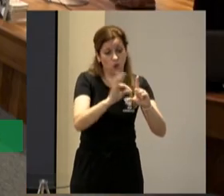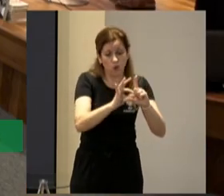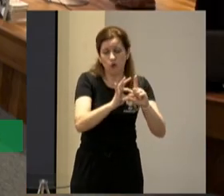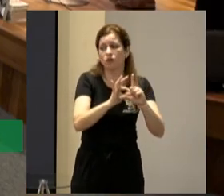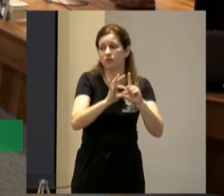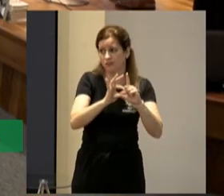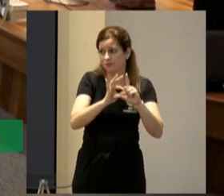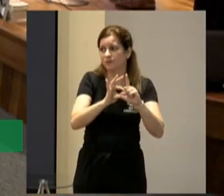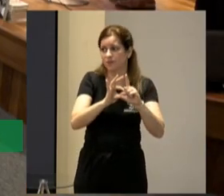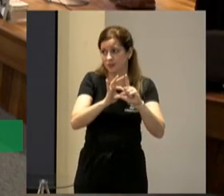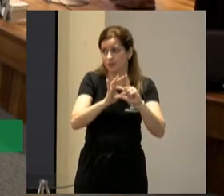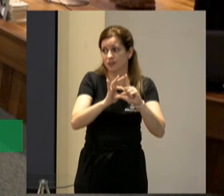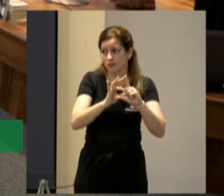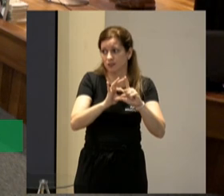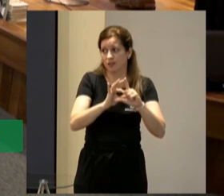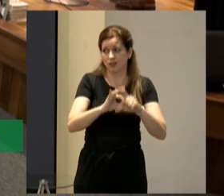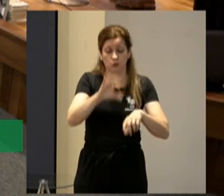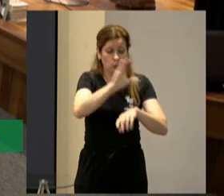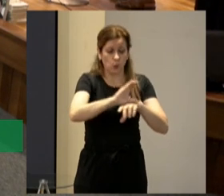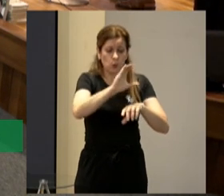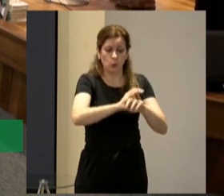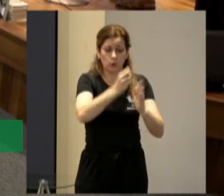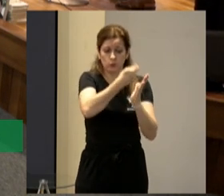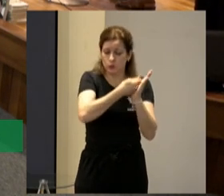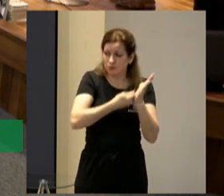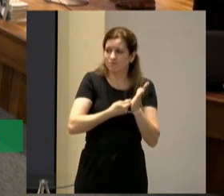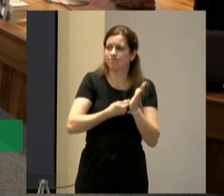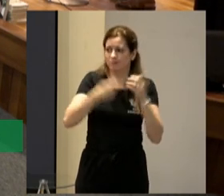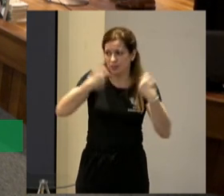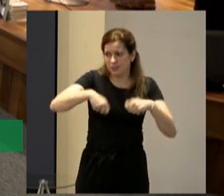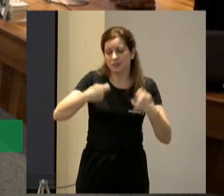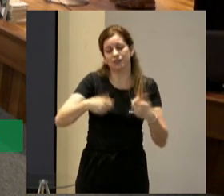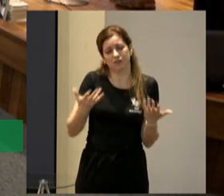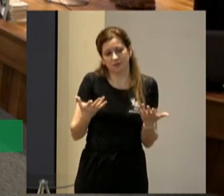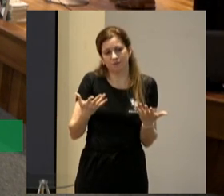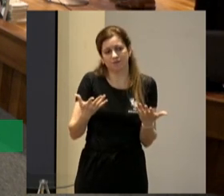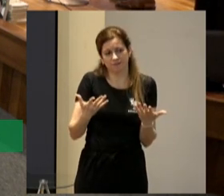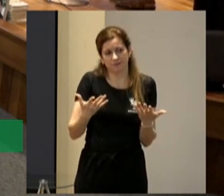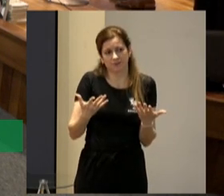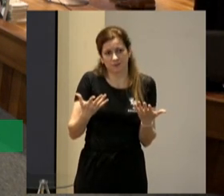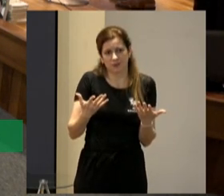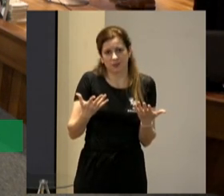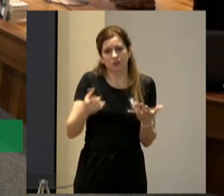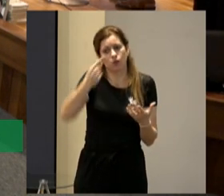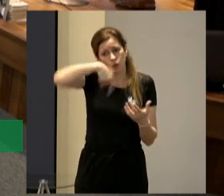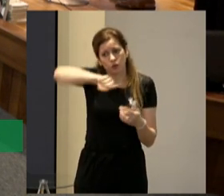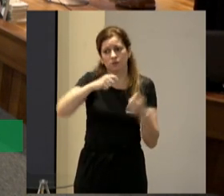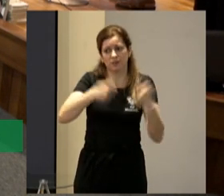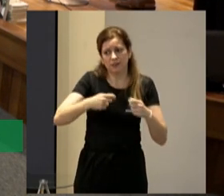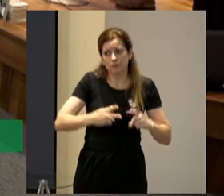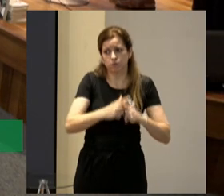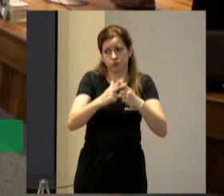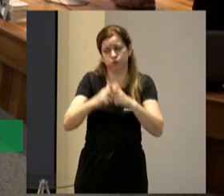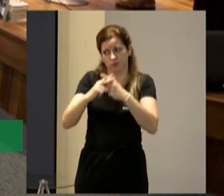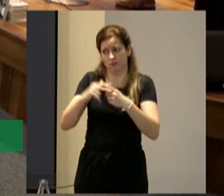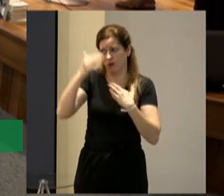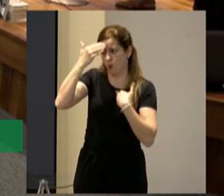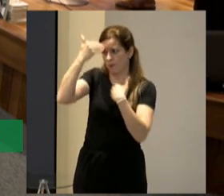Educação. Né? Então, quando nós chegamos a esse lugar, é porque nós estamos denunciando que esse lugar precisa de reparação.